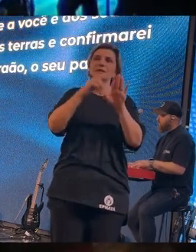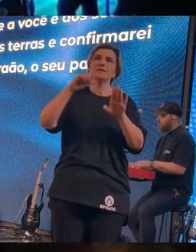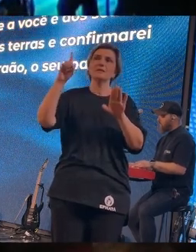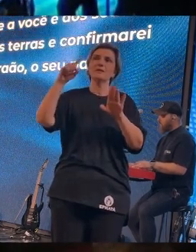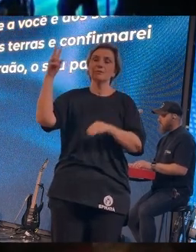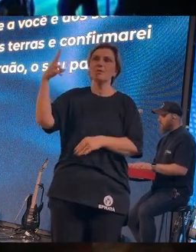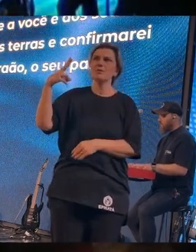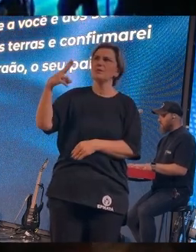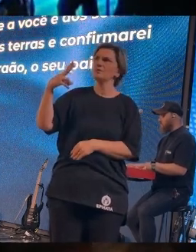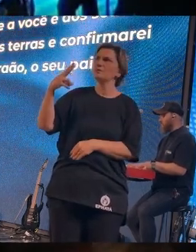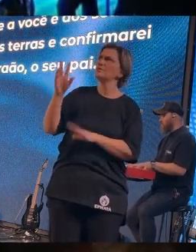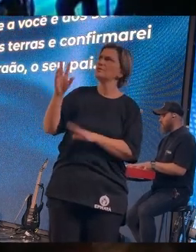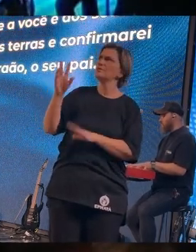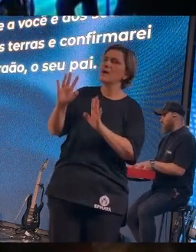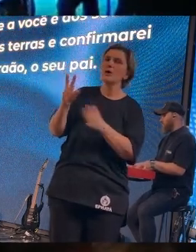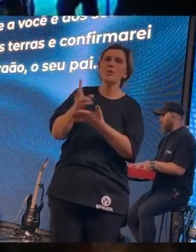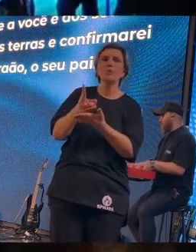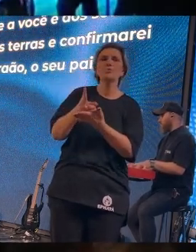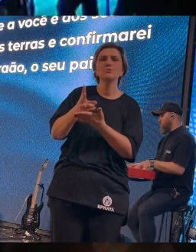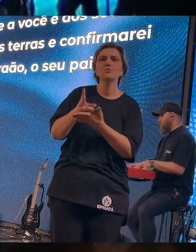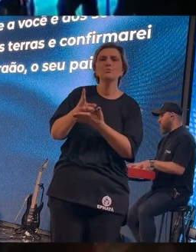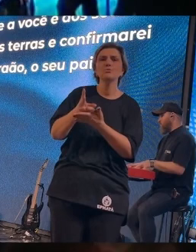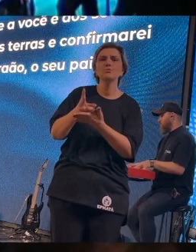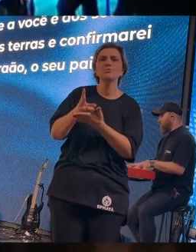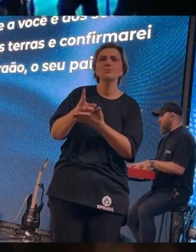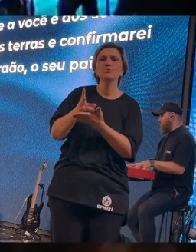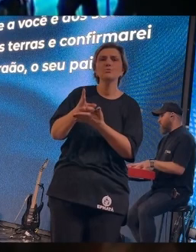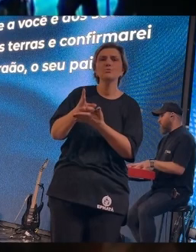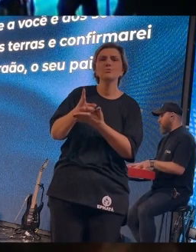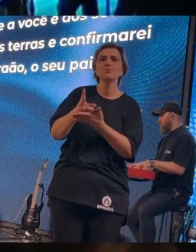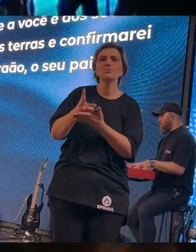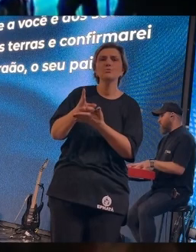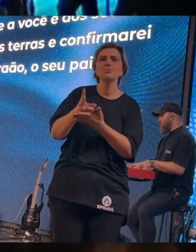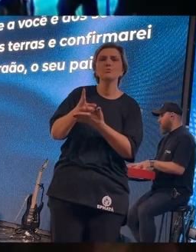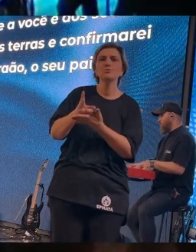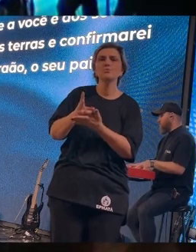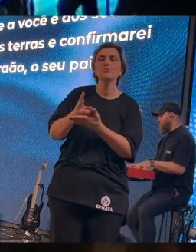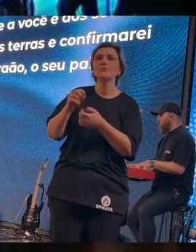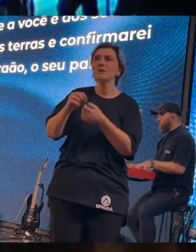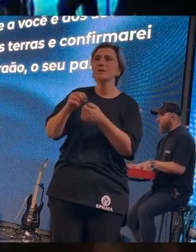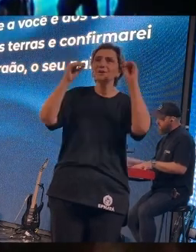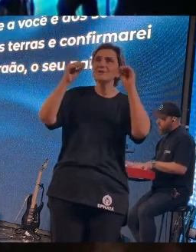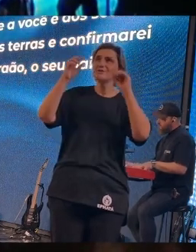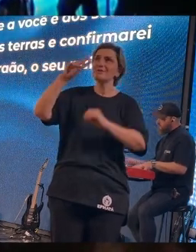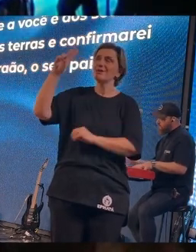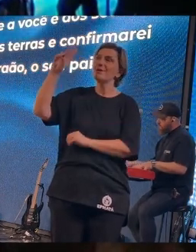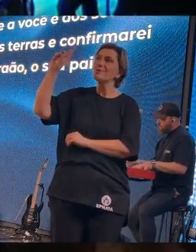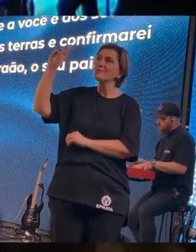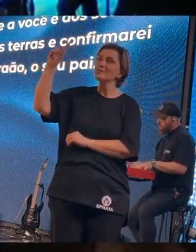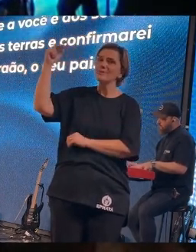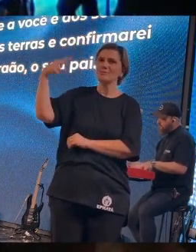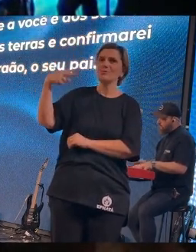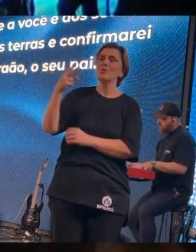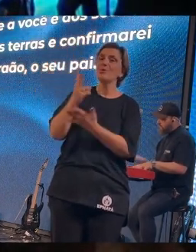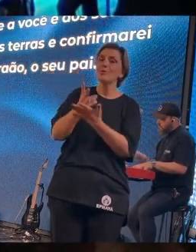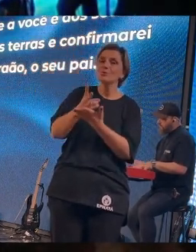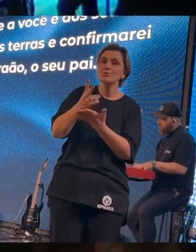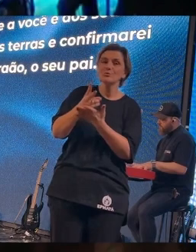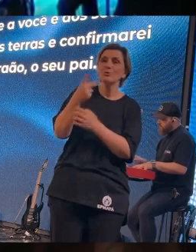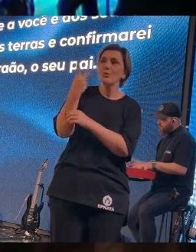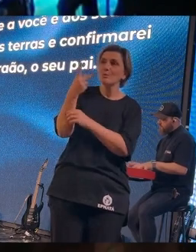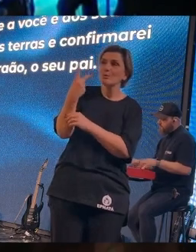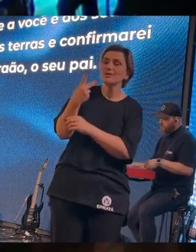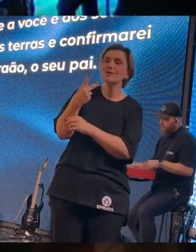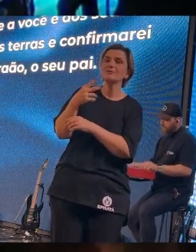olhando para você e dizendo: ei, continua fazendo o mesmo pedido. E se nessa noite Deus está olhando para você e está dizendo: ei, continua procurando no